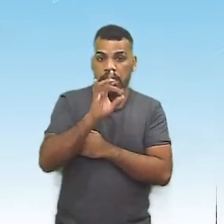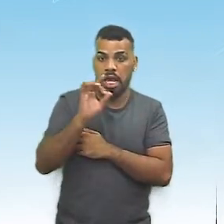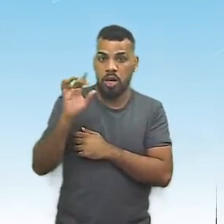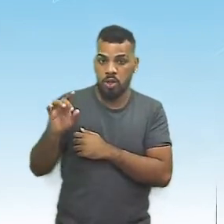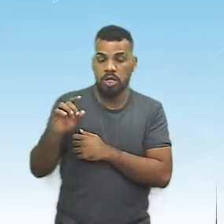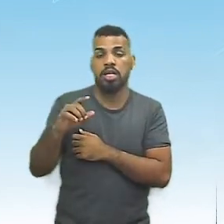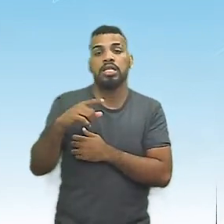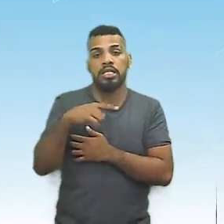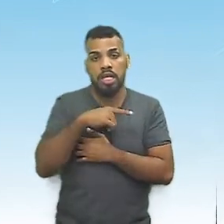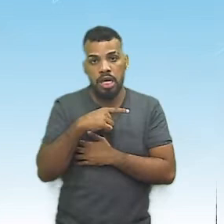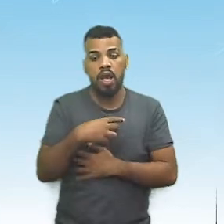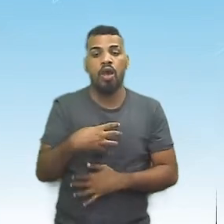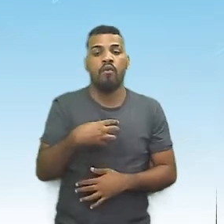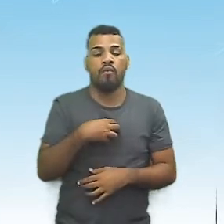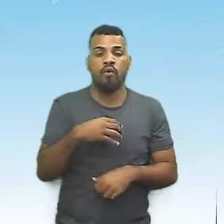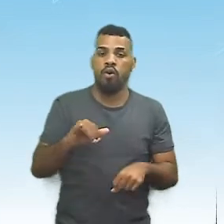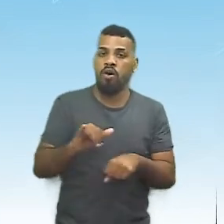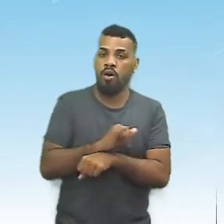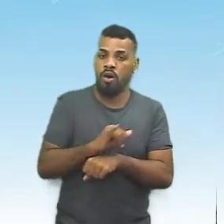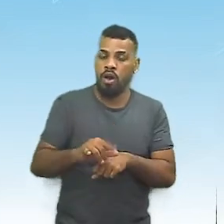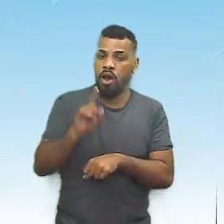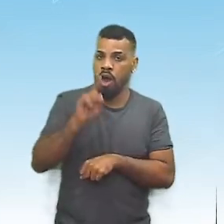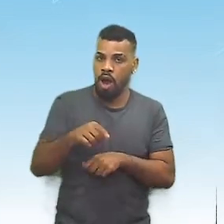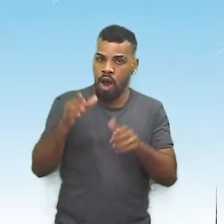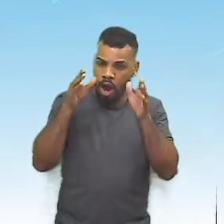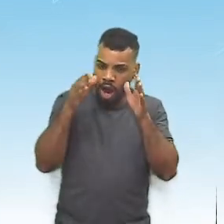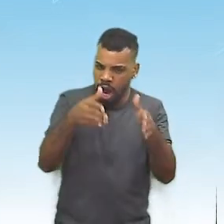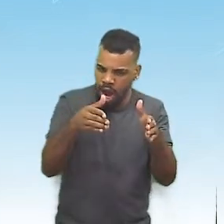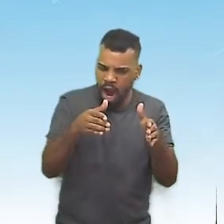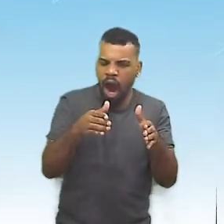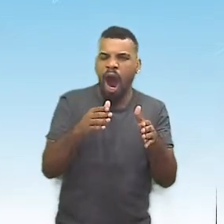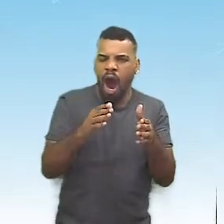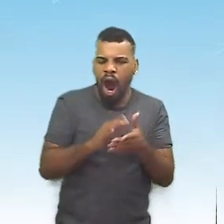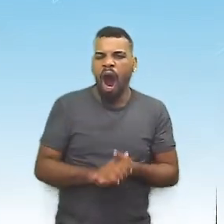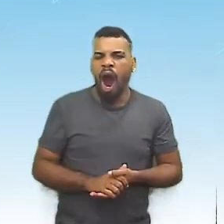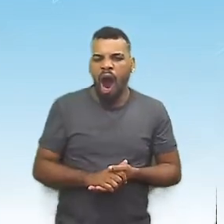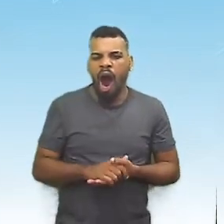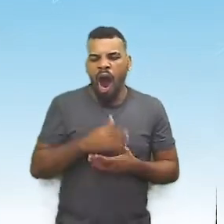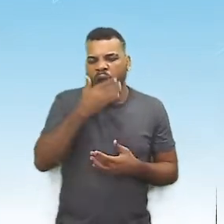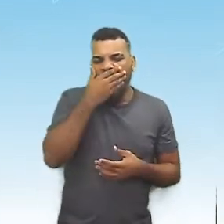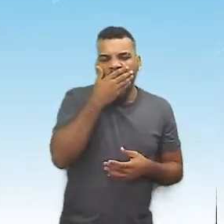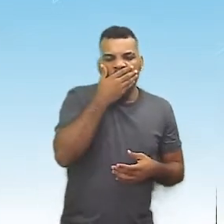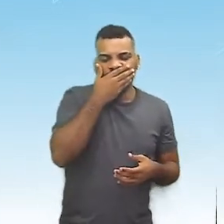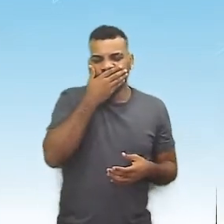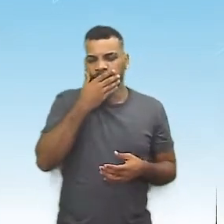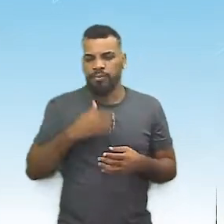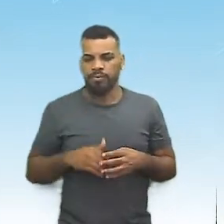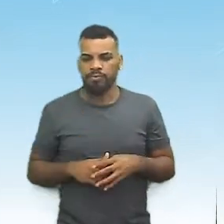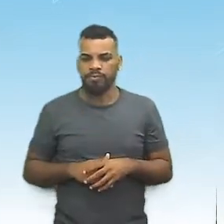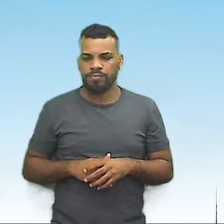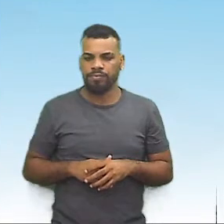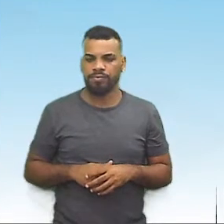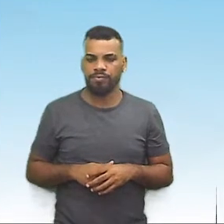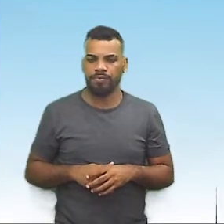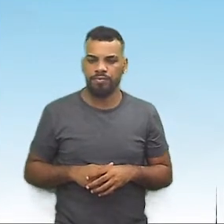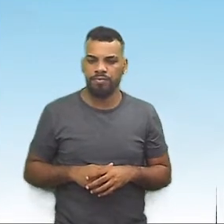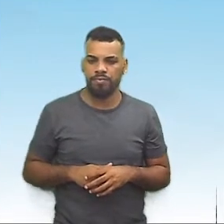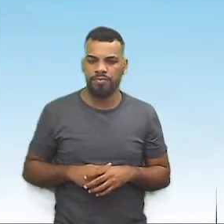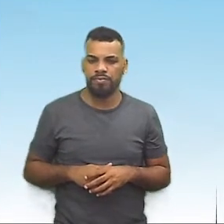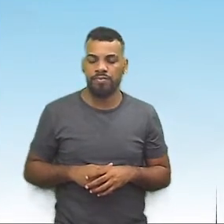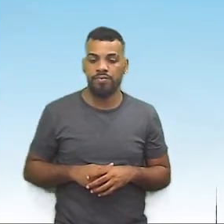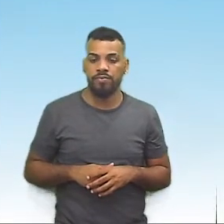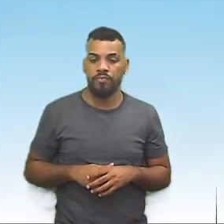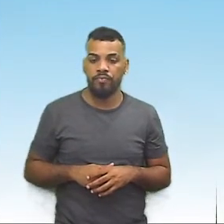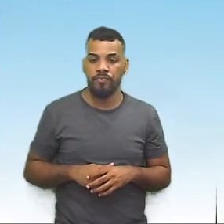tem funções ali que são específicas. Olha só a camada da troposfera. Essa daí é a mais próxima